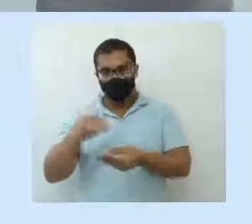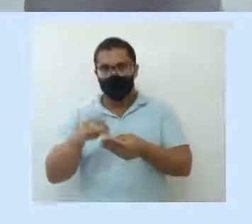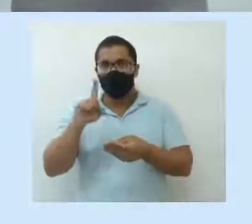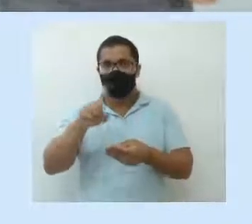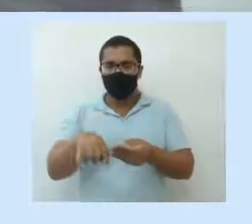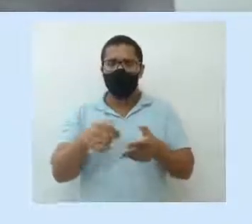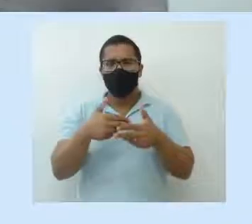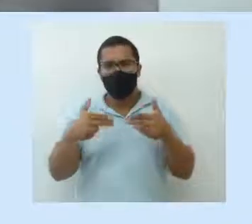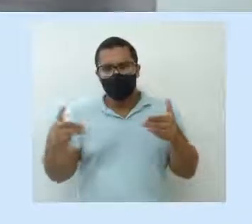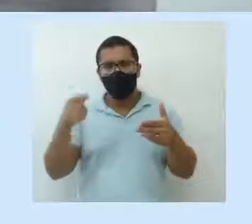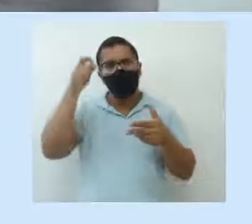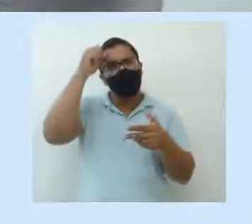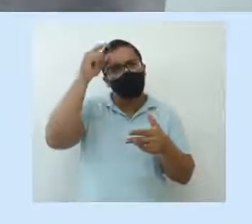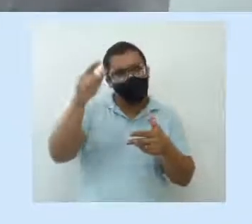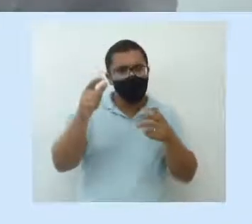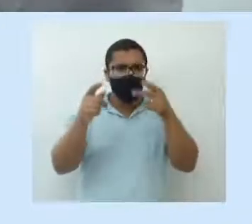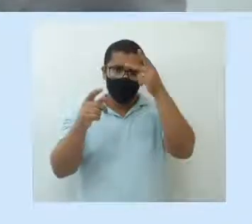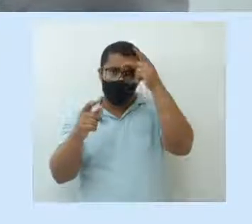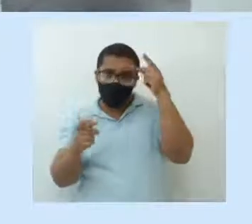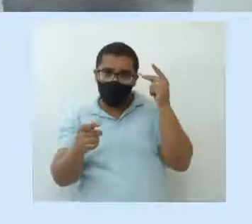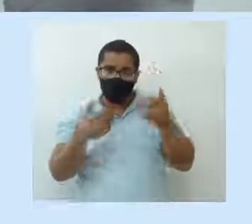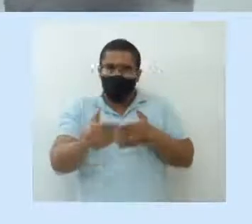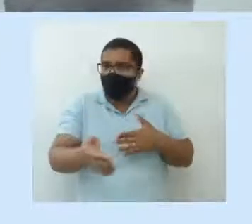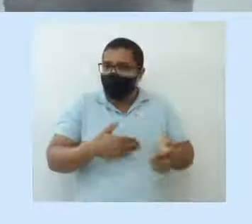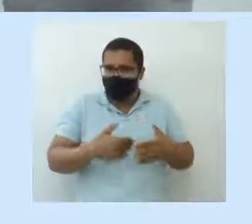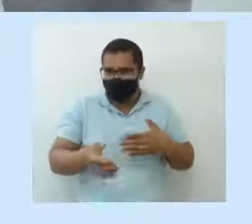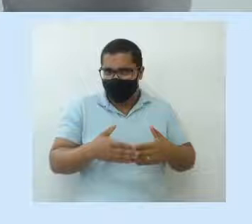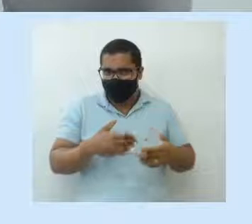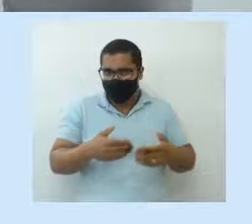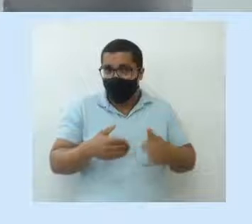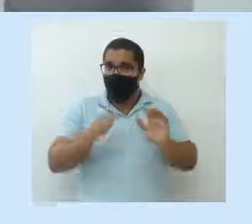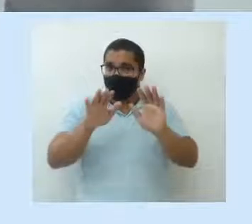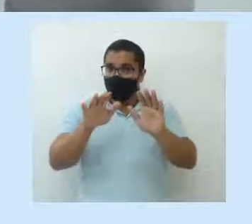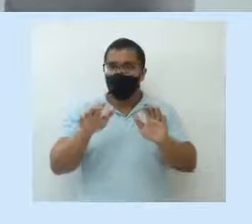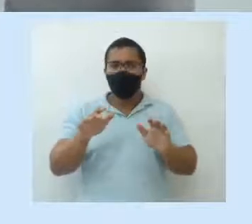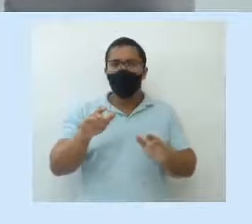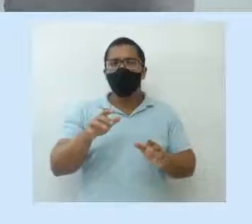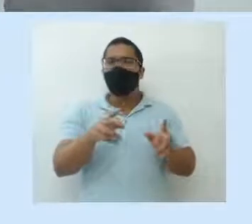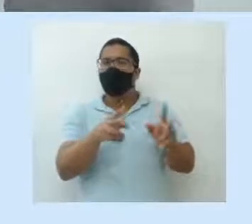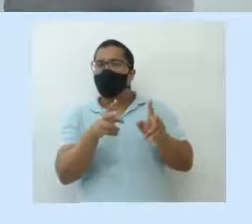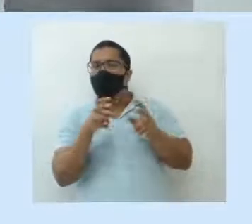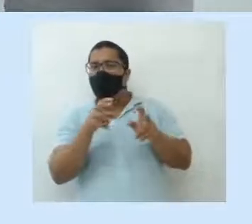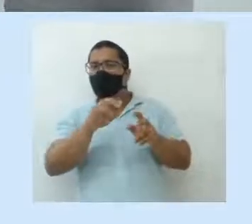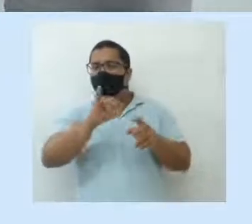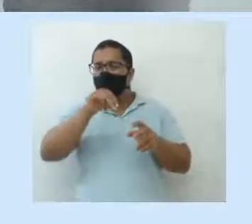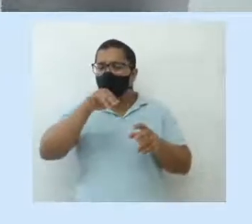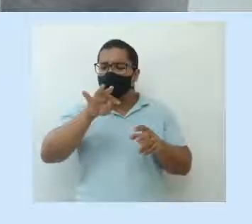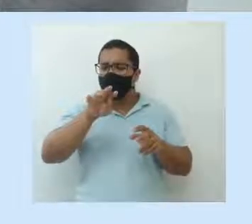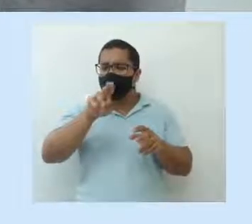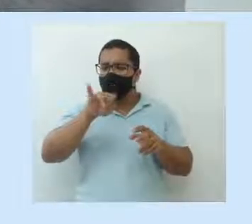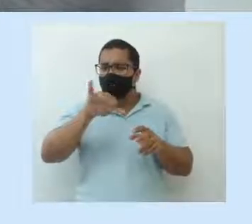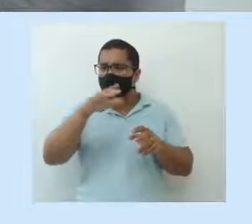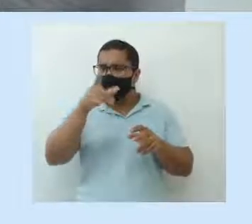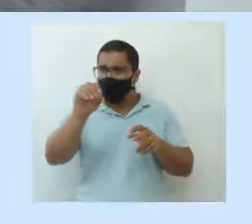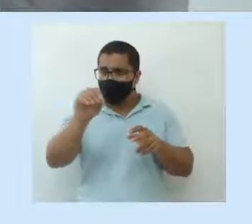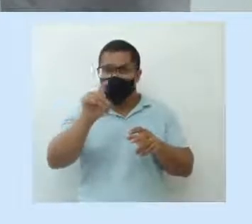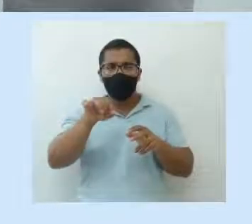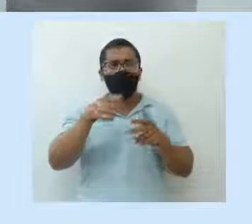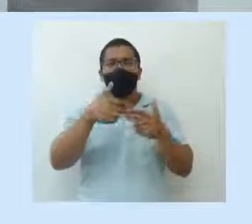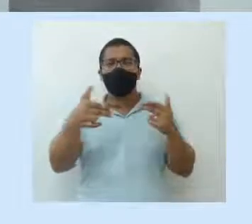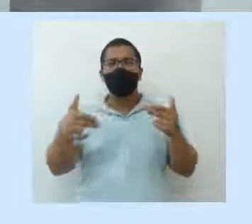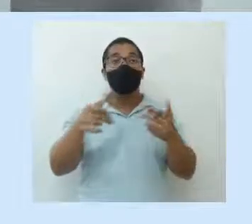fato, ideia ou pessoa. Então, aqui eu destaco intuição sobre a essência de um